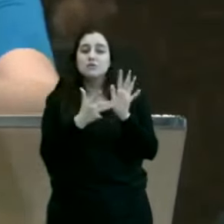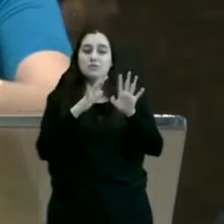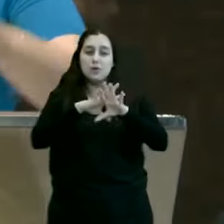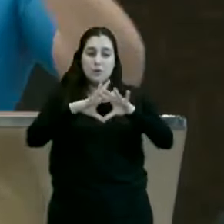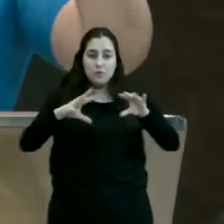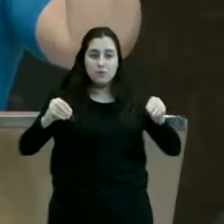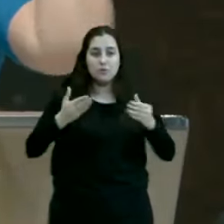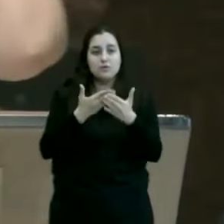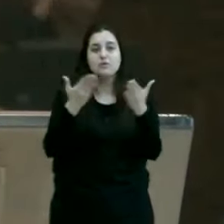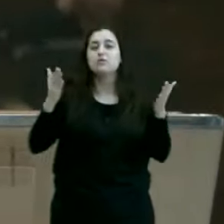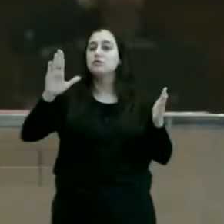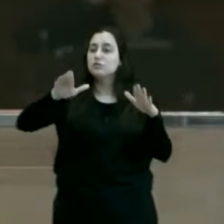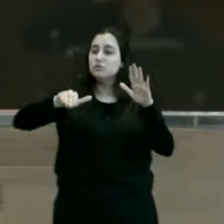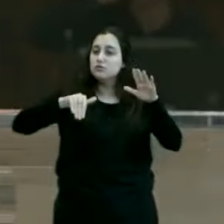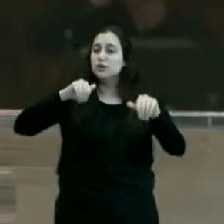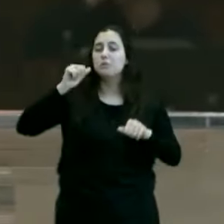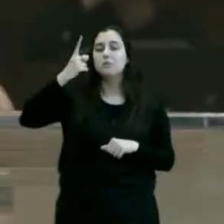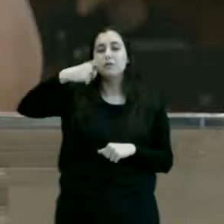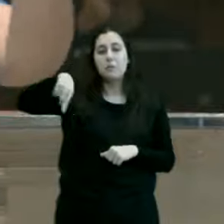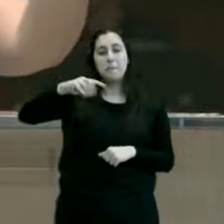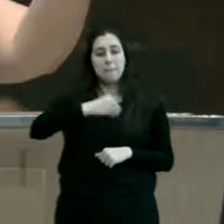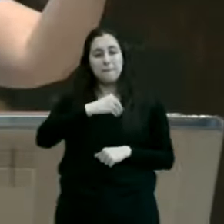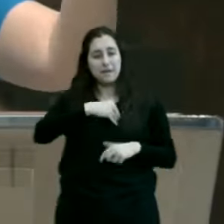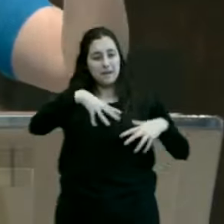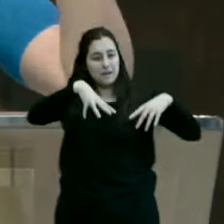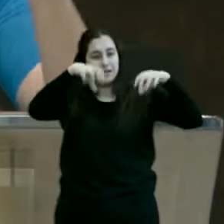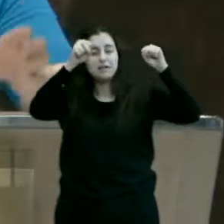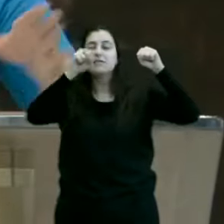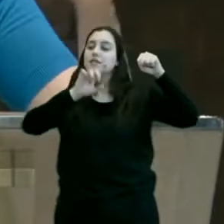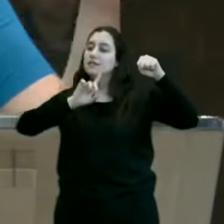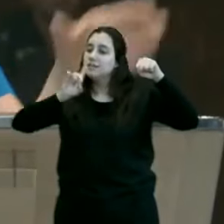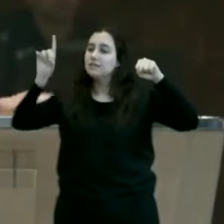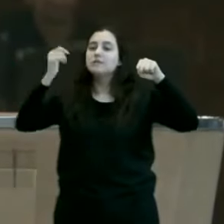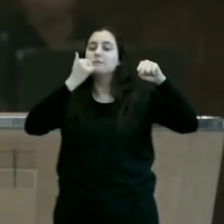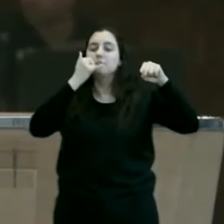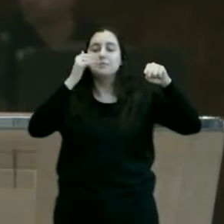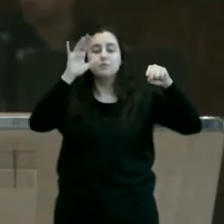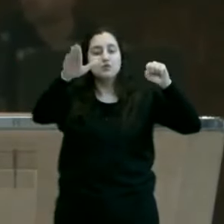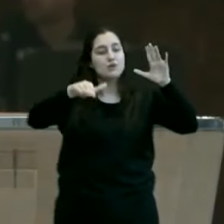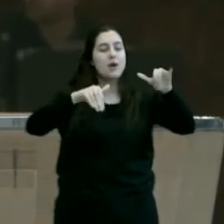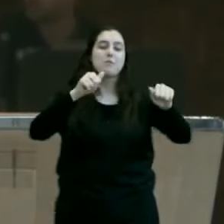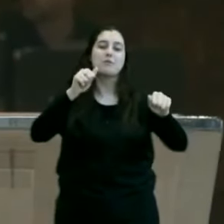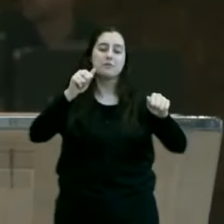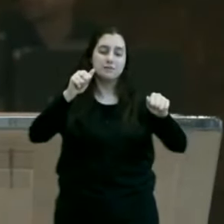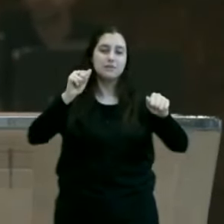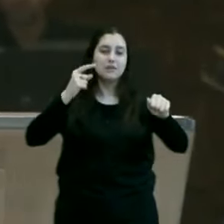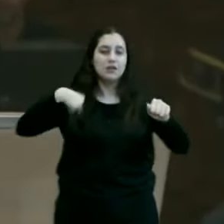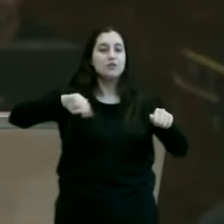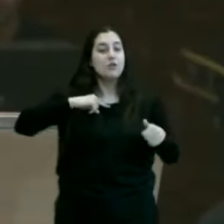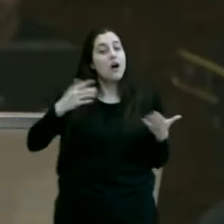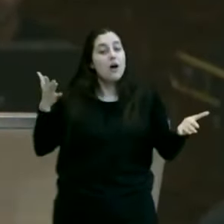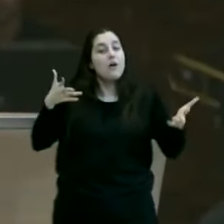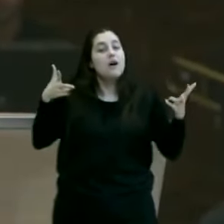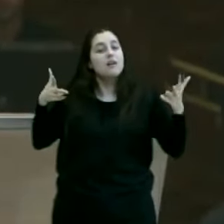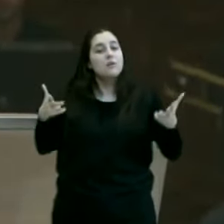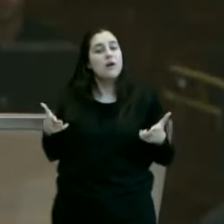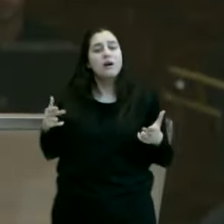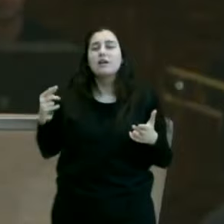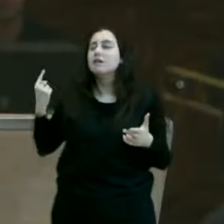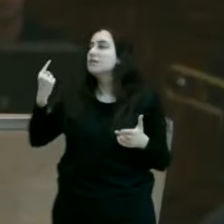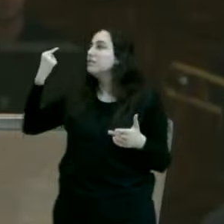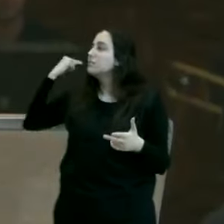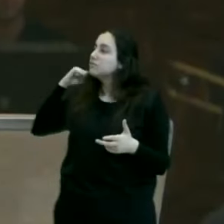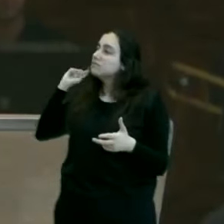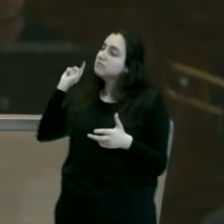te chamou, aquele que te tirou das trevas, diante da mesa do Senhor, nós nos colocamos nessa manhã. Que